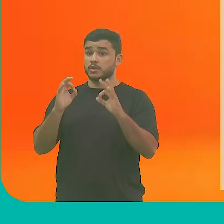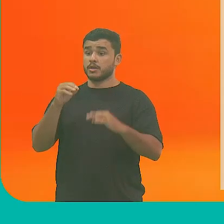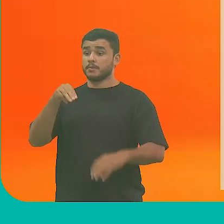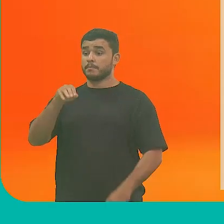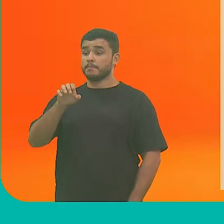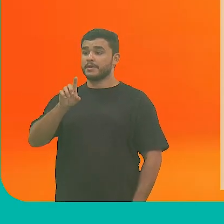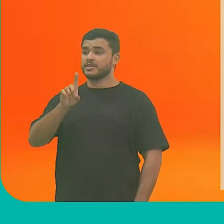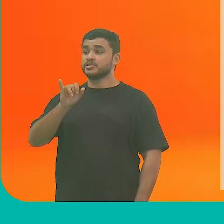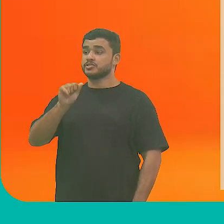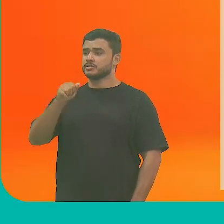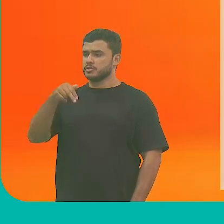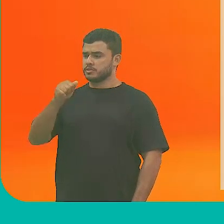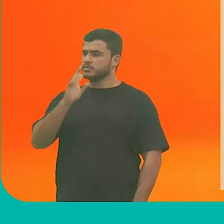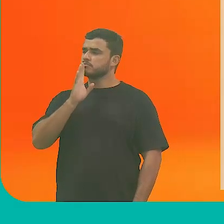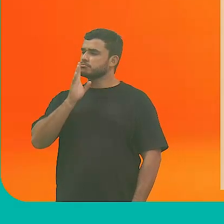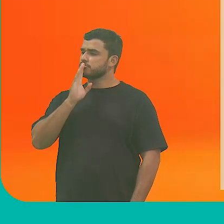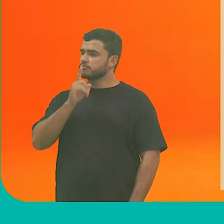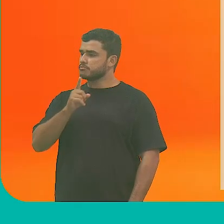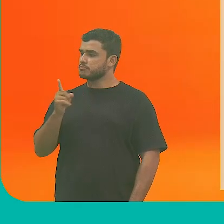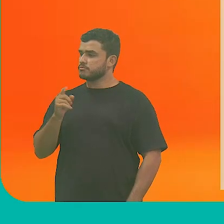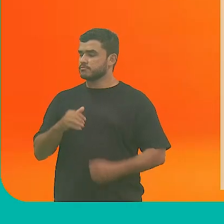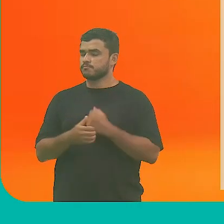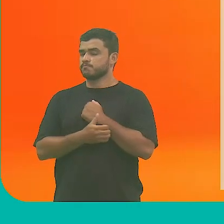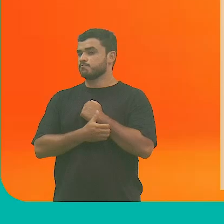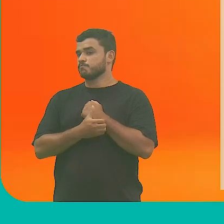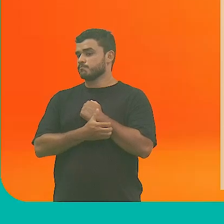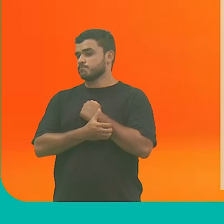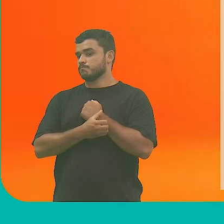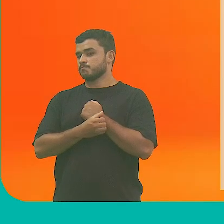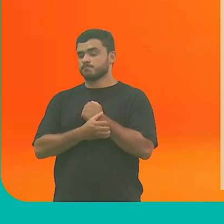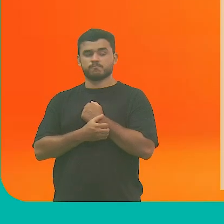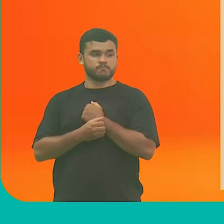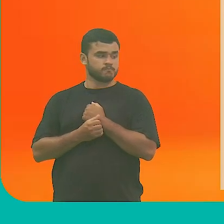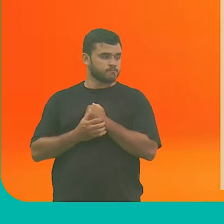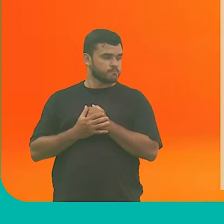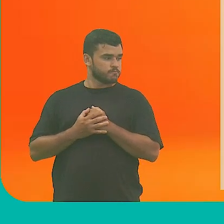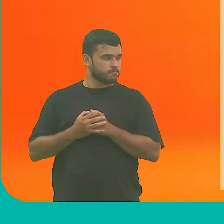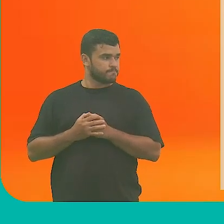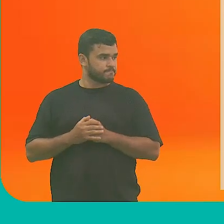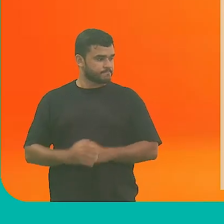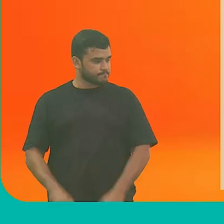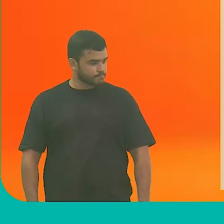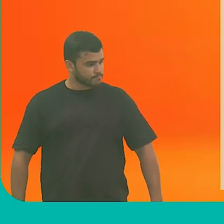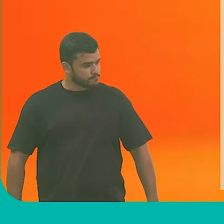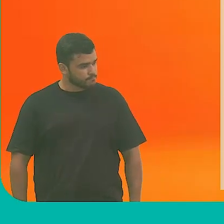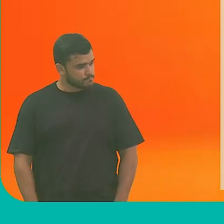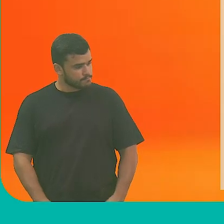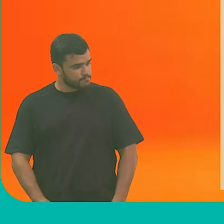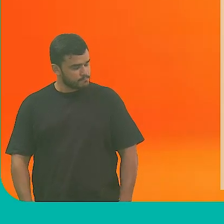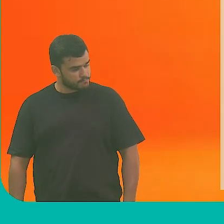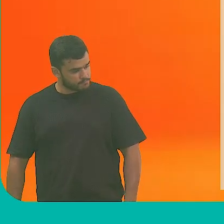Quando a gente fala em mediana, deixa eu voltar aqui.